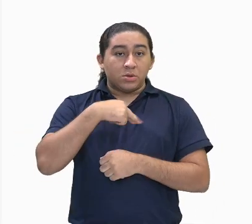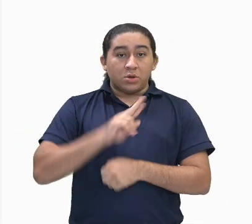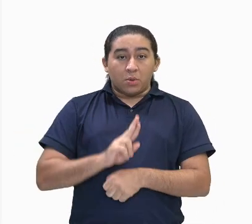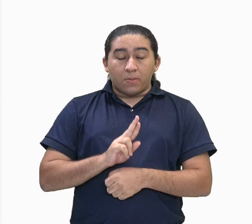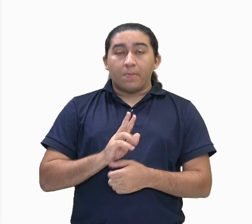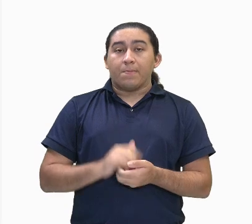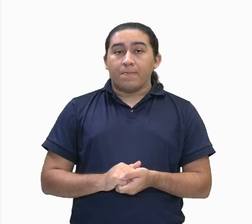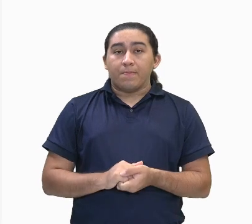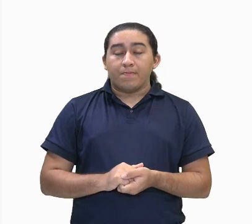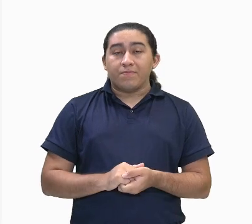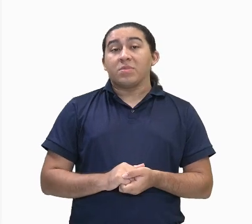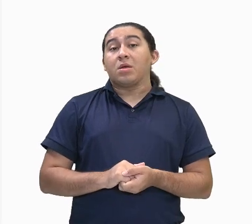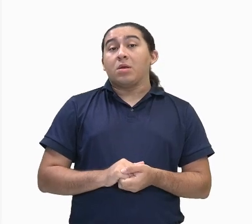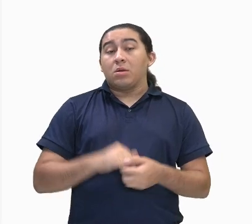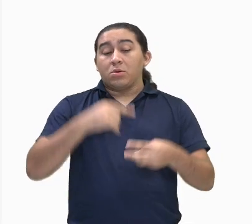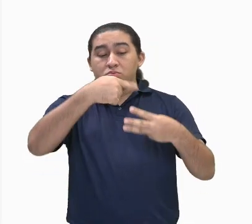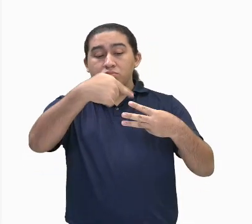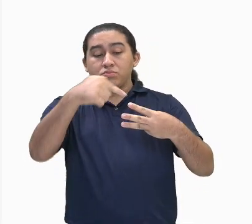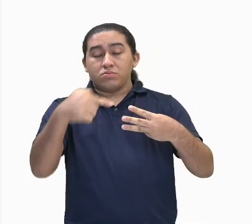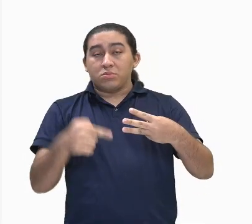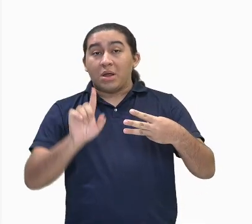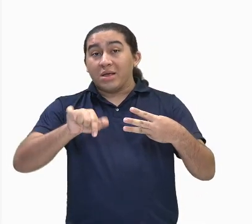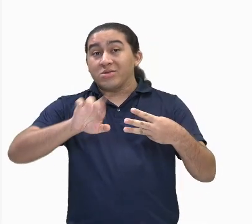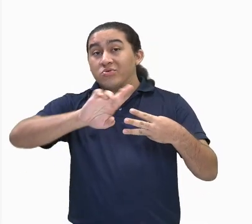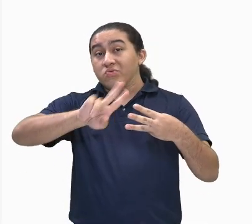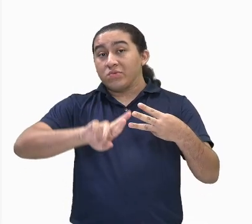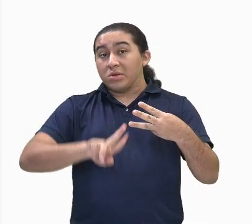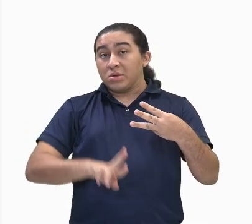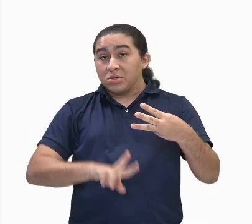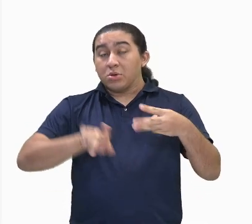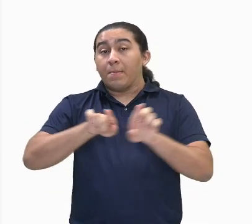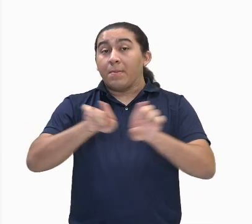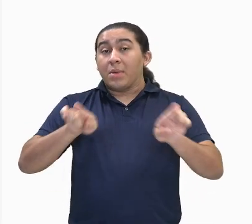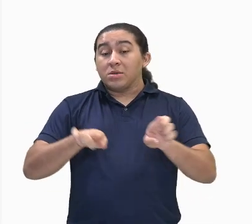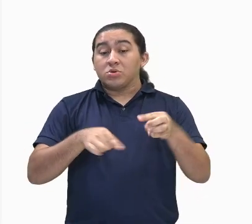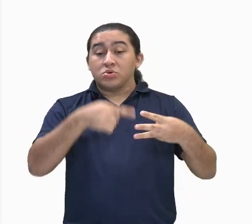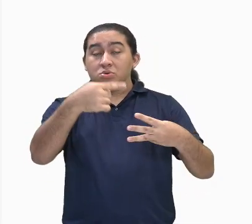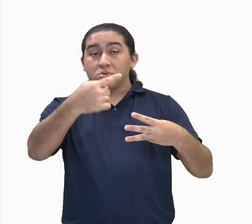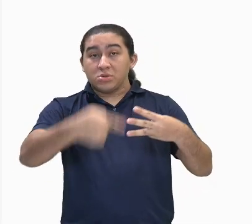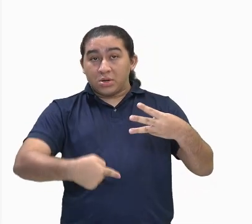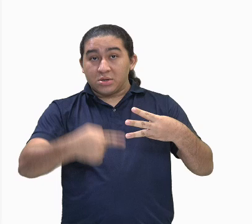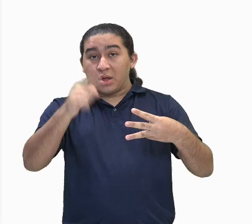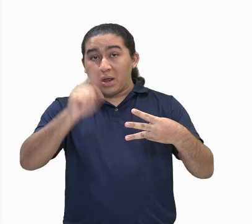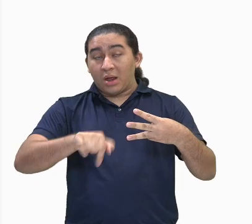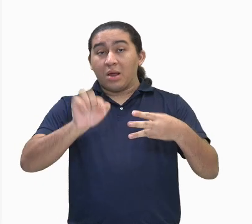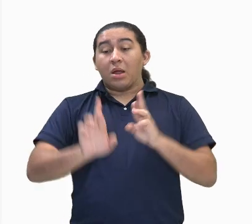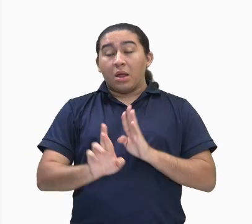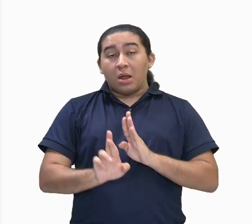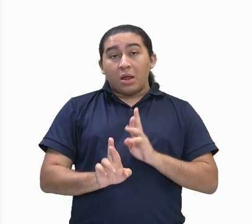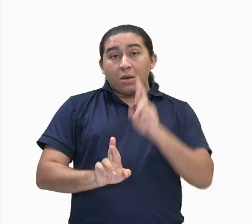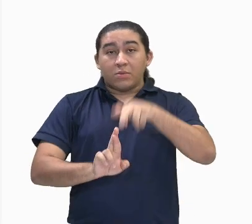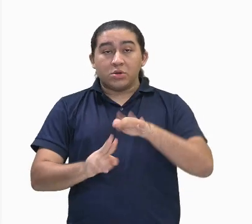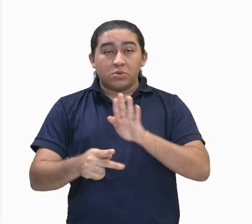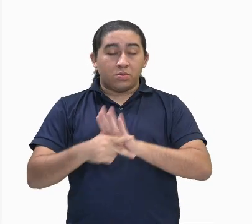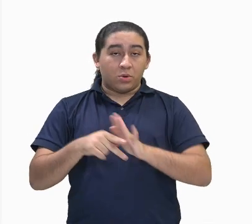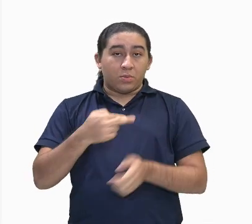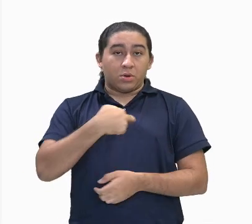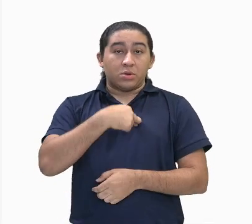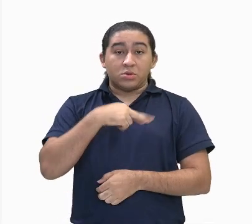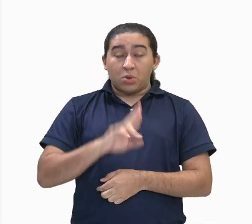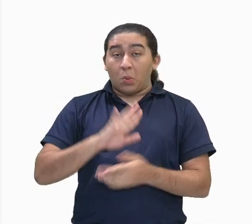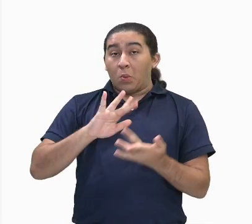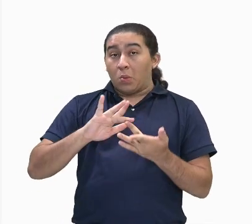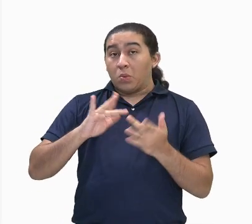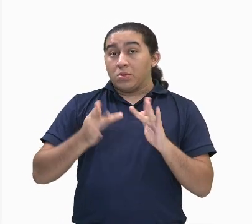de serem coisas diferentes, esses três elementos estão relacionados no contexto religioso. As